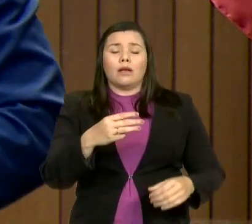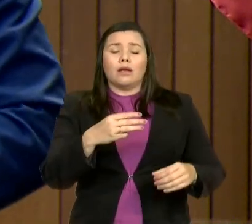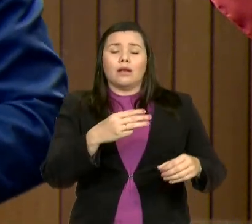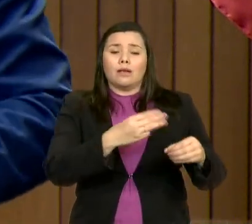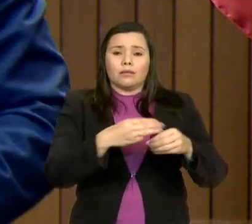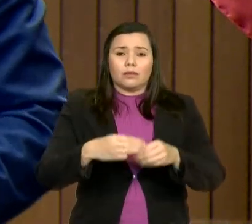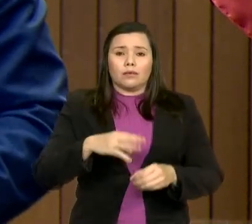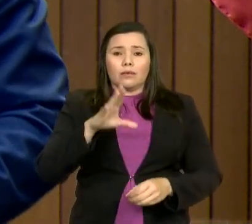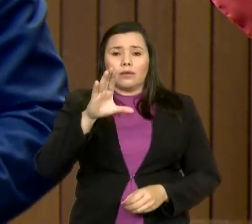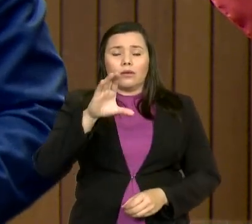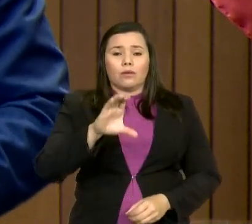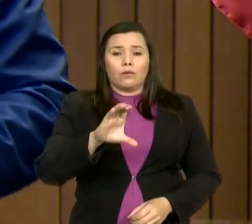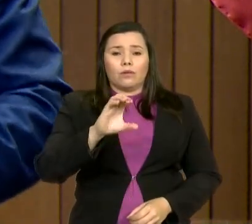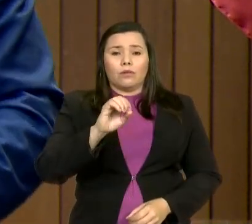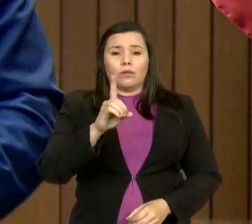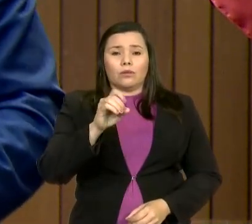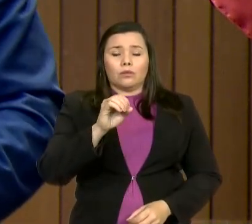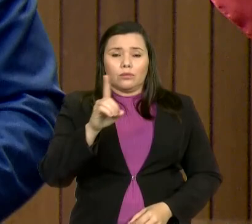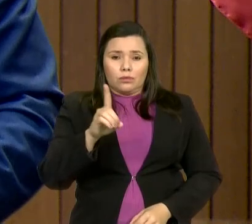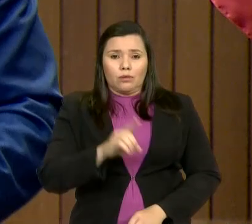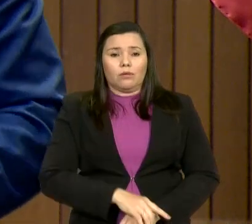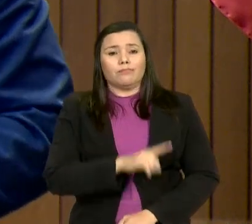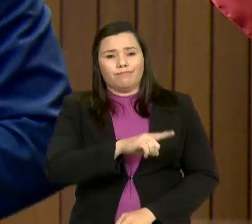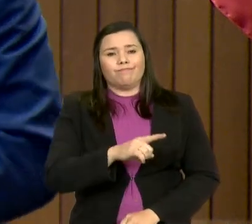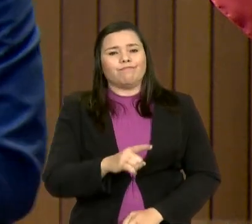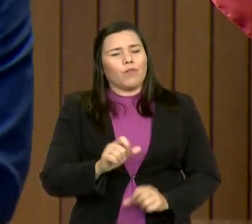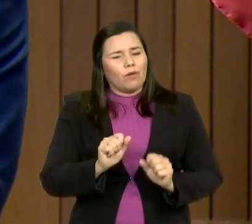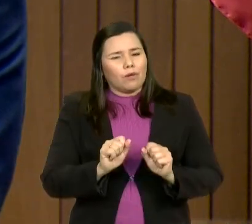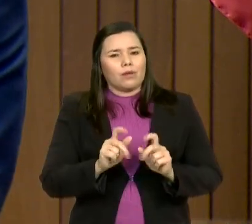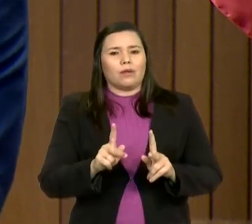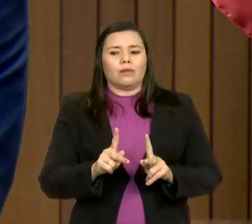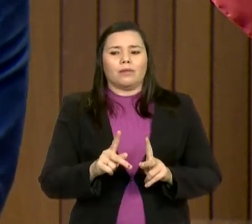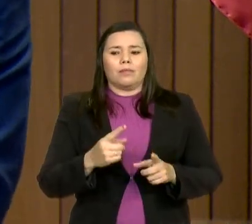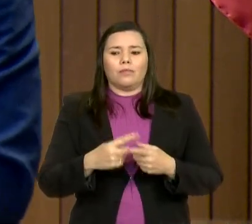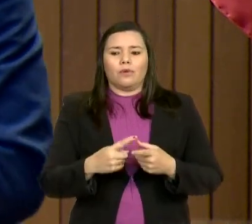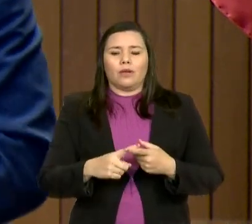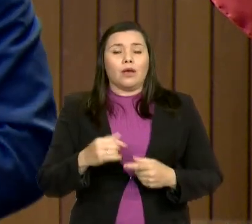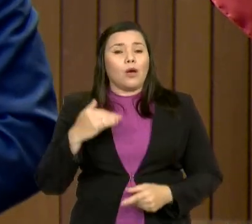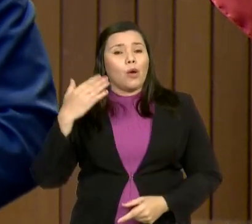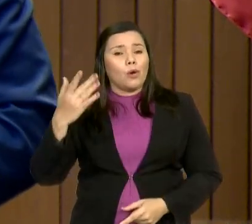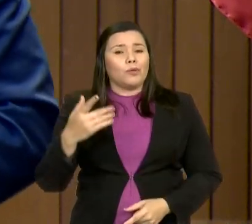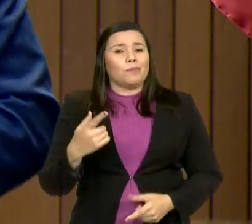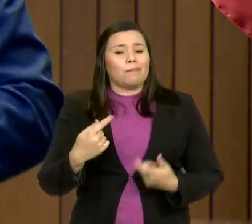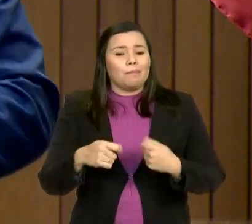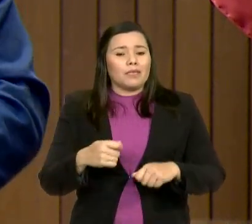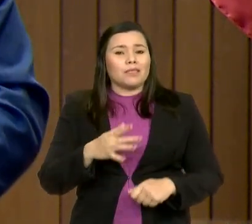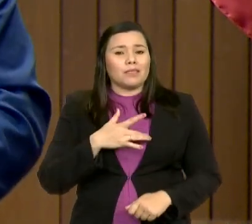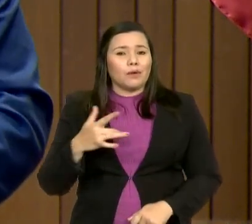quando o codoense precisa de saúde, ele procura... Mais 30 segundos, senhor presidente.